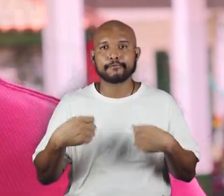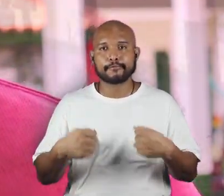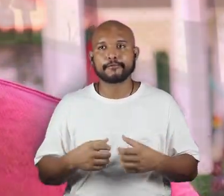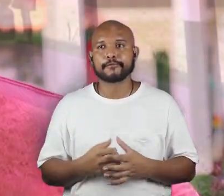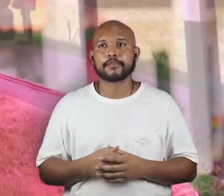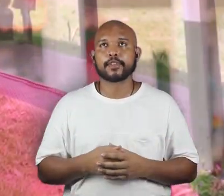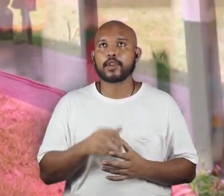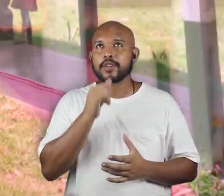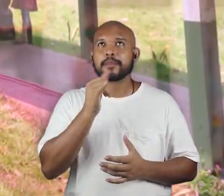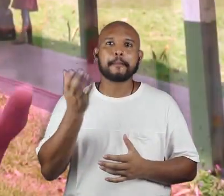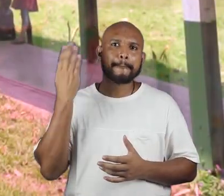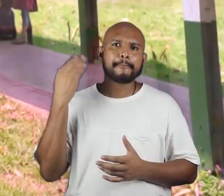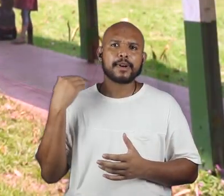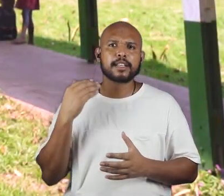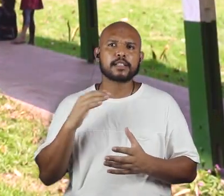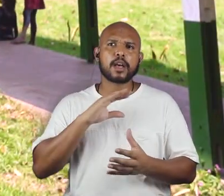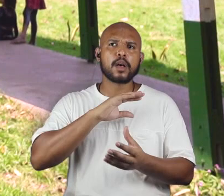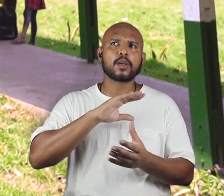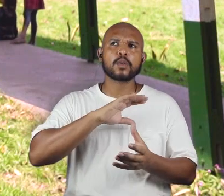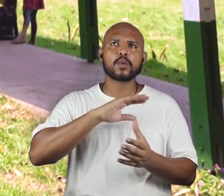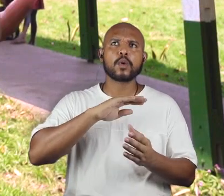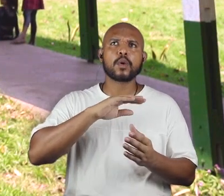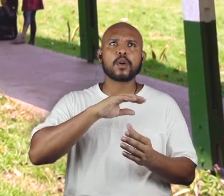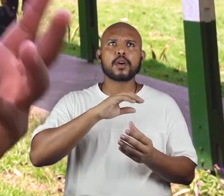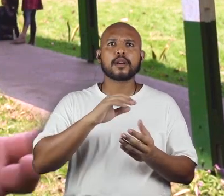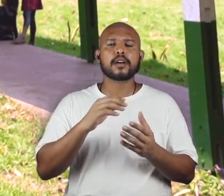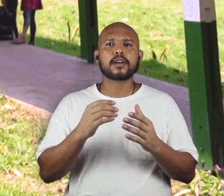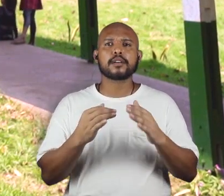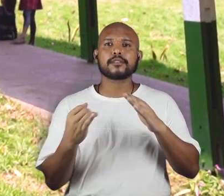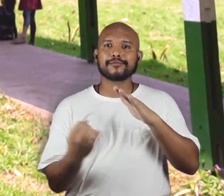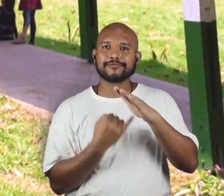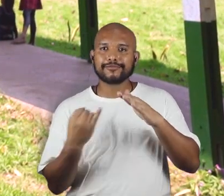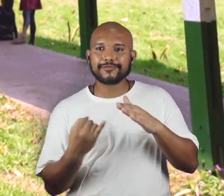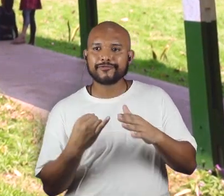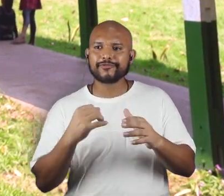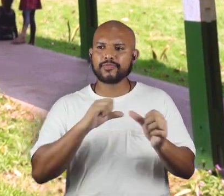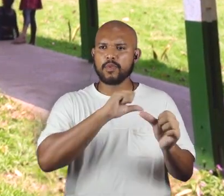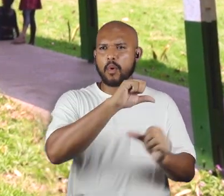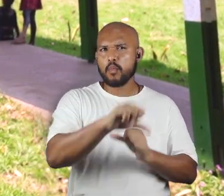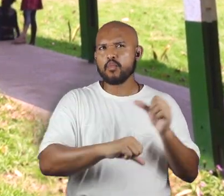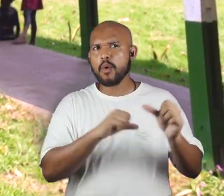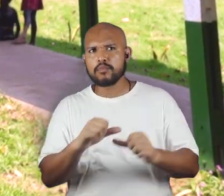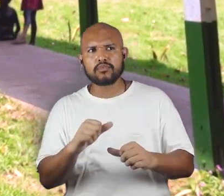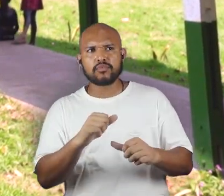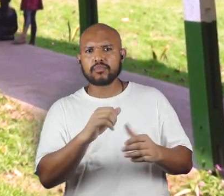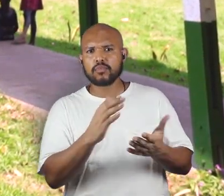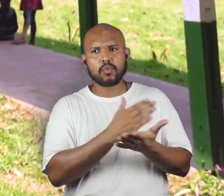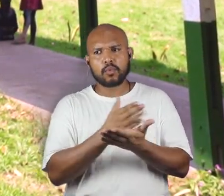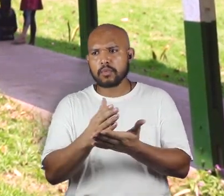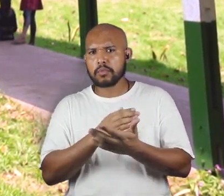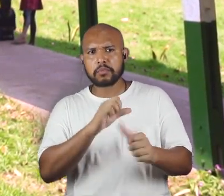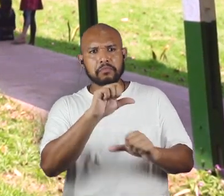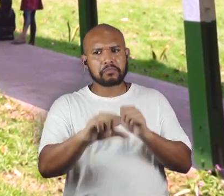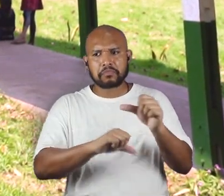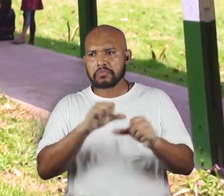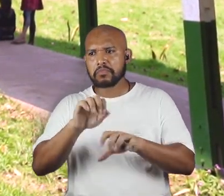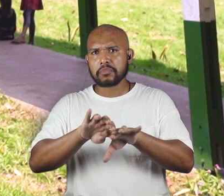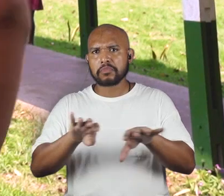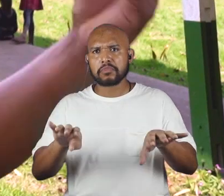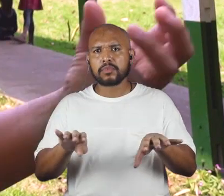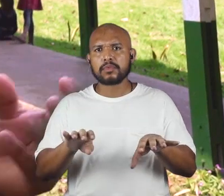né? Pelo processo, não sei o que estava acontecendo de mudança de instituição, assim, eu acho que